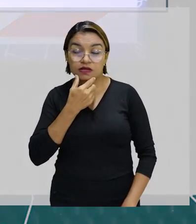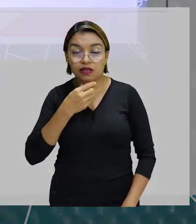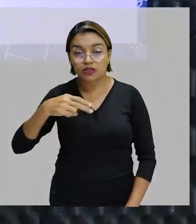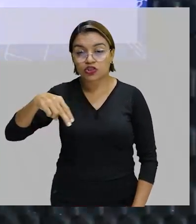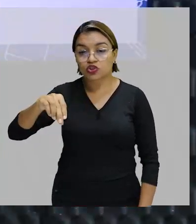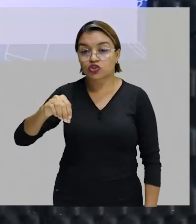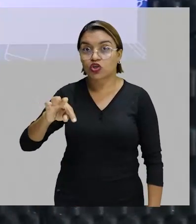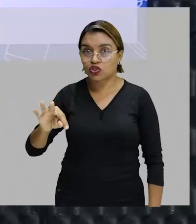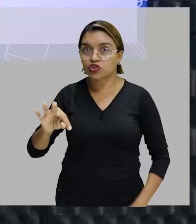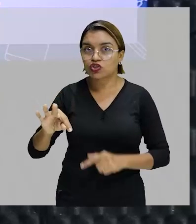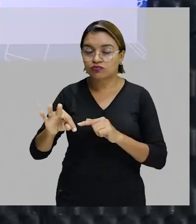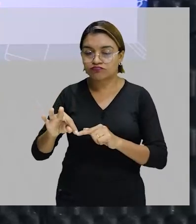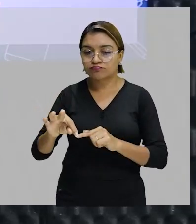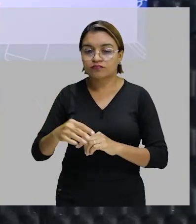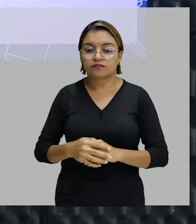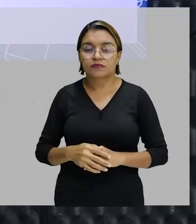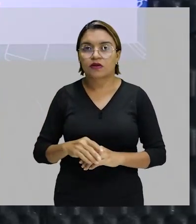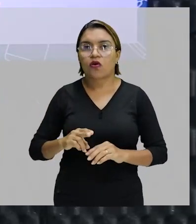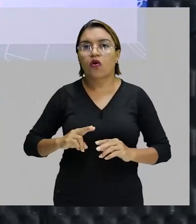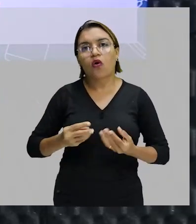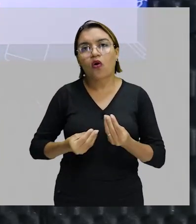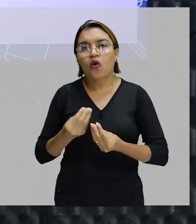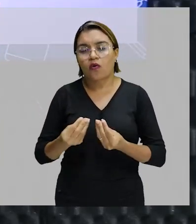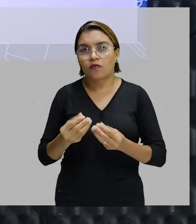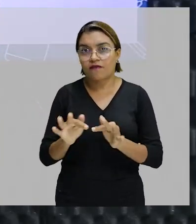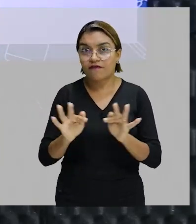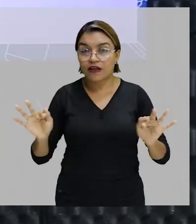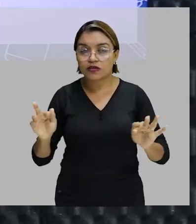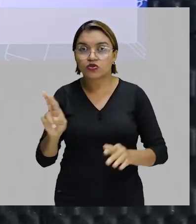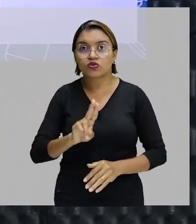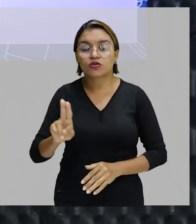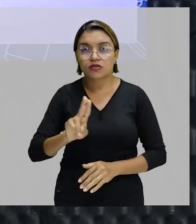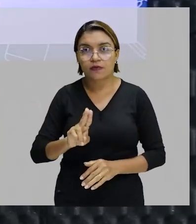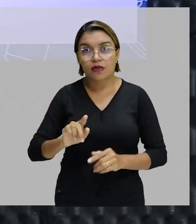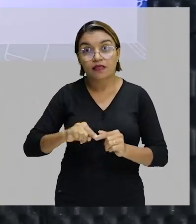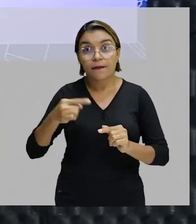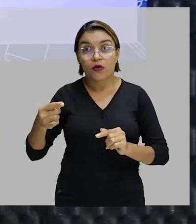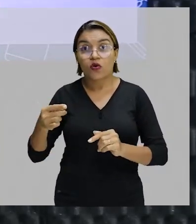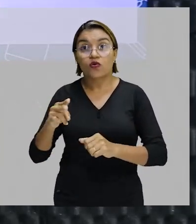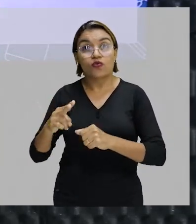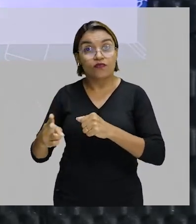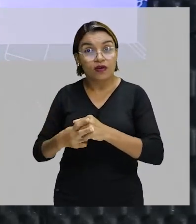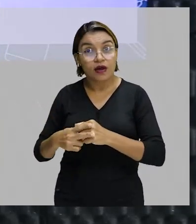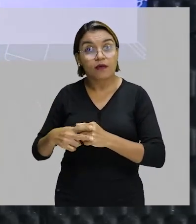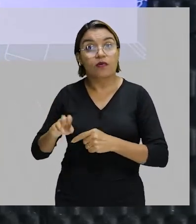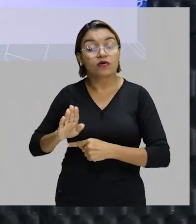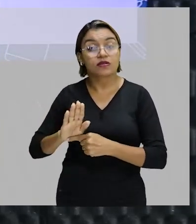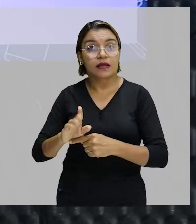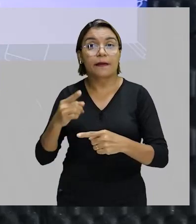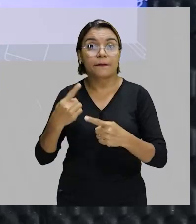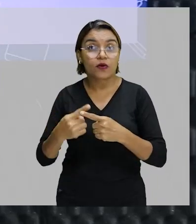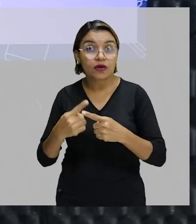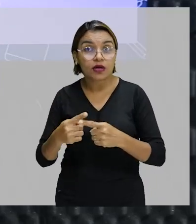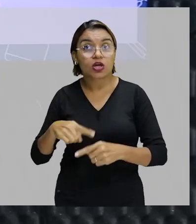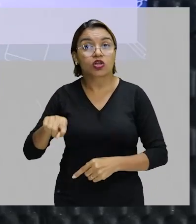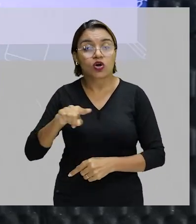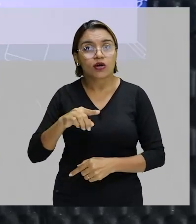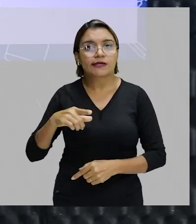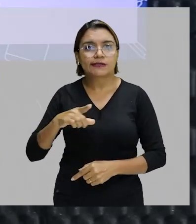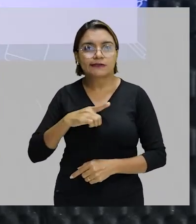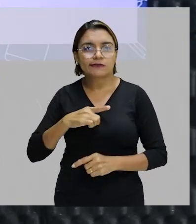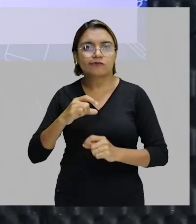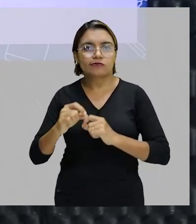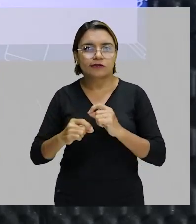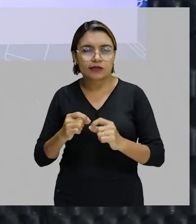not? Sempre depois do verbo auxiliar. Por que ele é sempre depois? Para que nós possamos fazer as